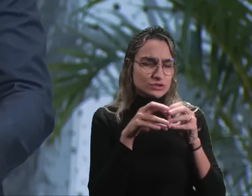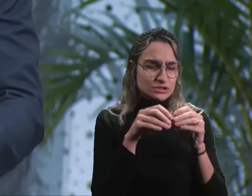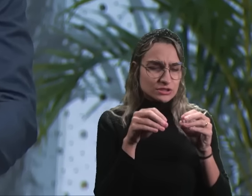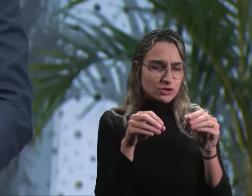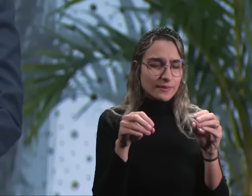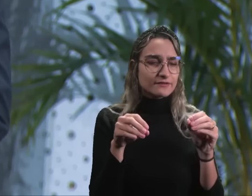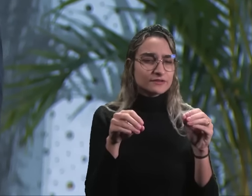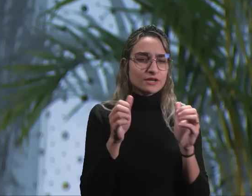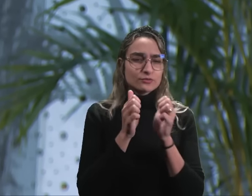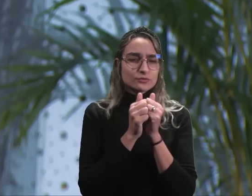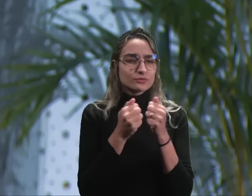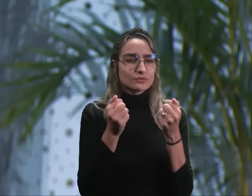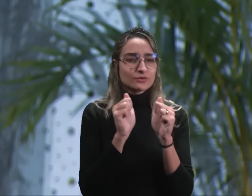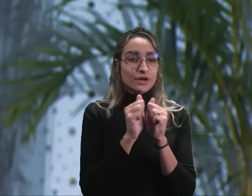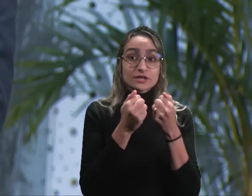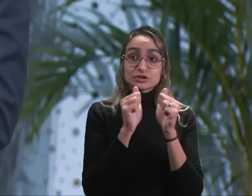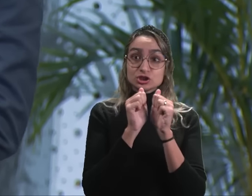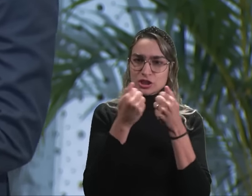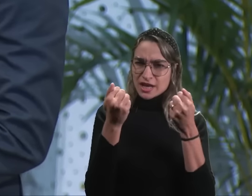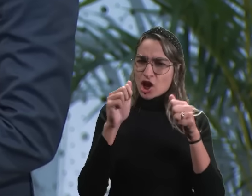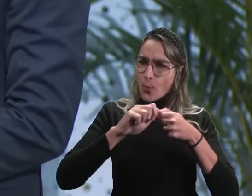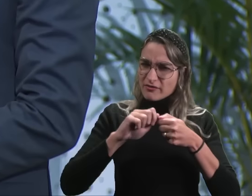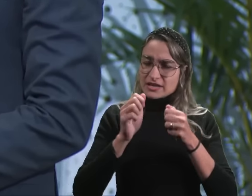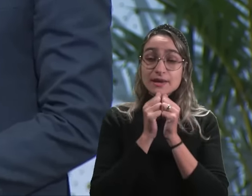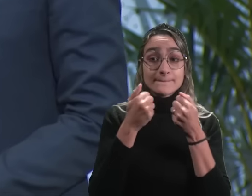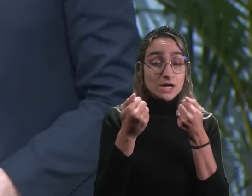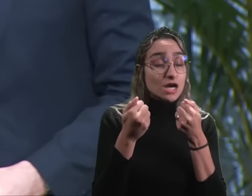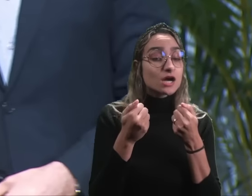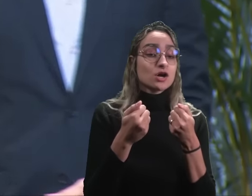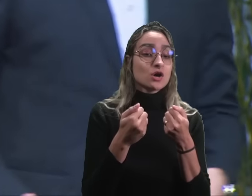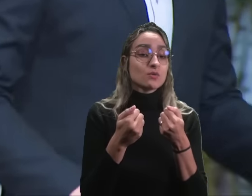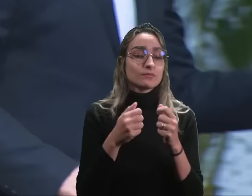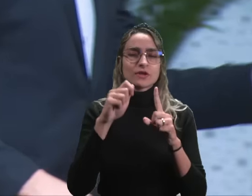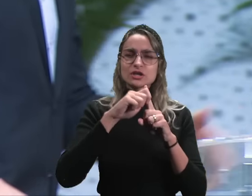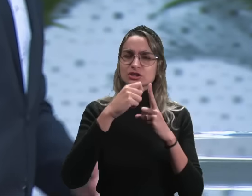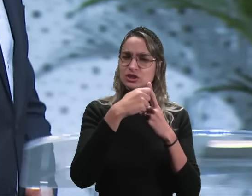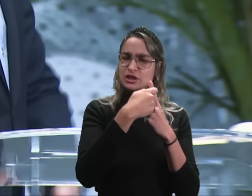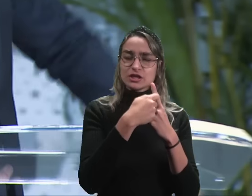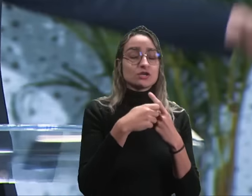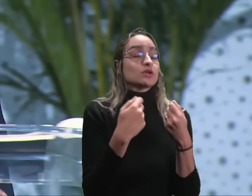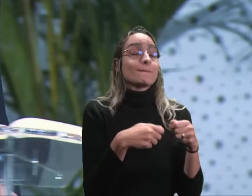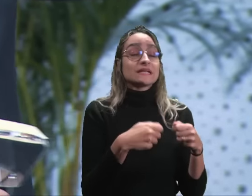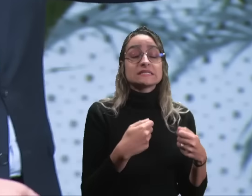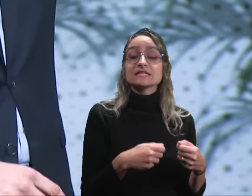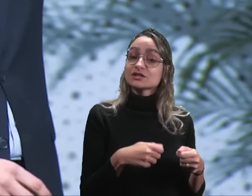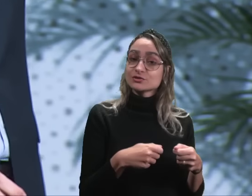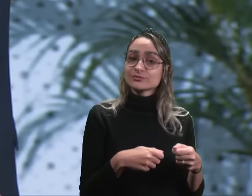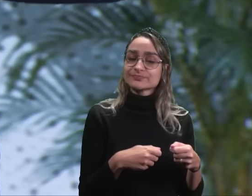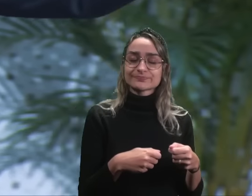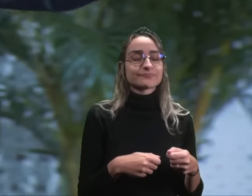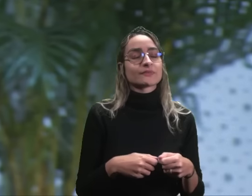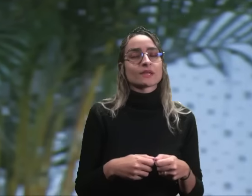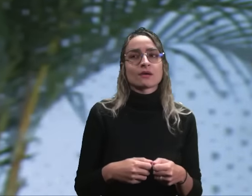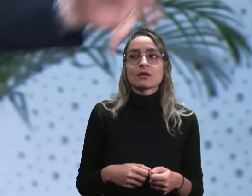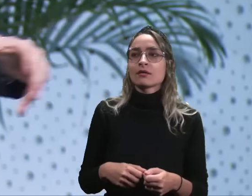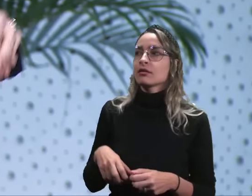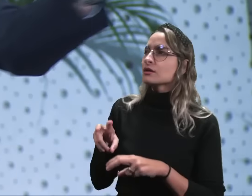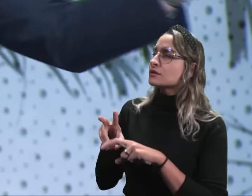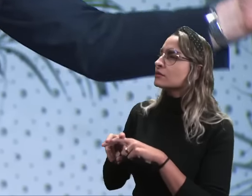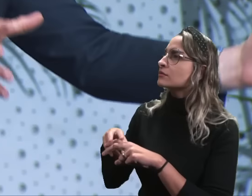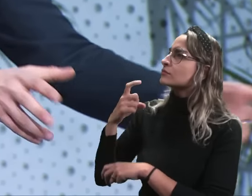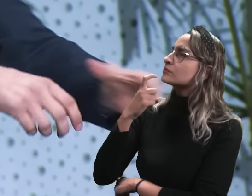disso disso daquilo outro tudo bem Ela saiu do escritório e não deu ali poucos minutos ele foi até o lugar lá para comprar